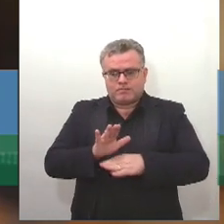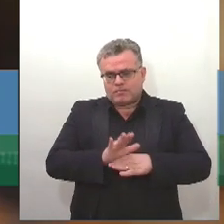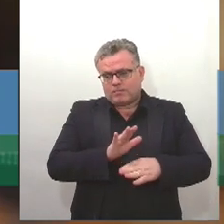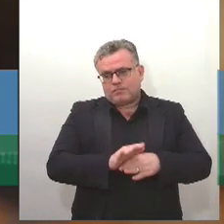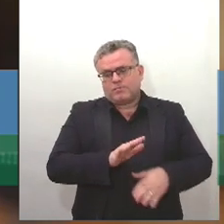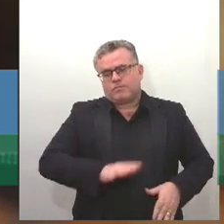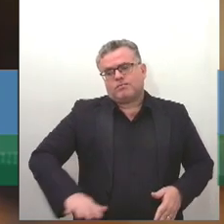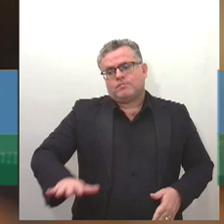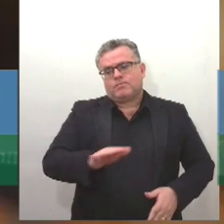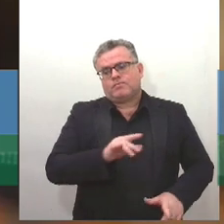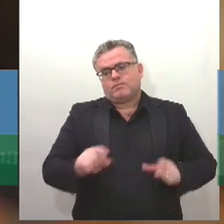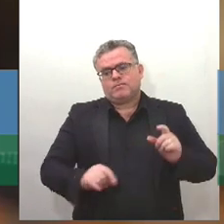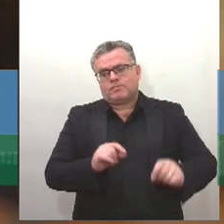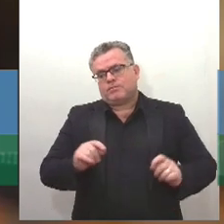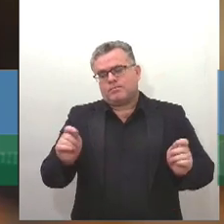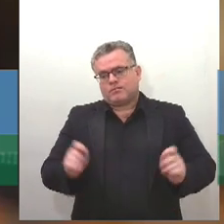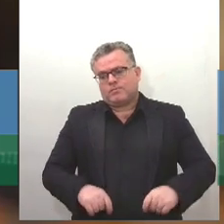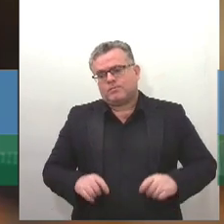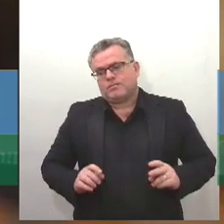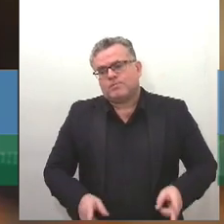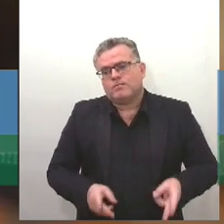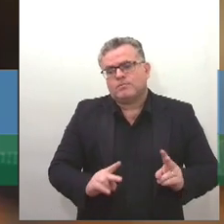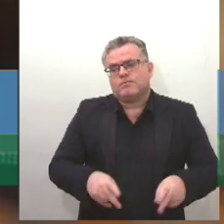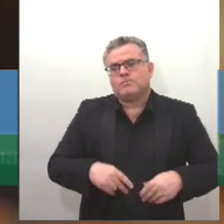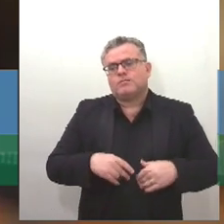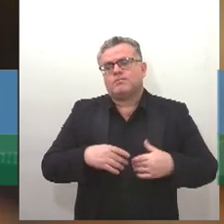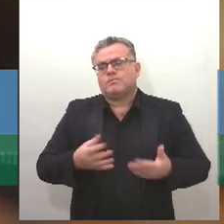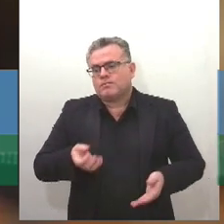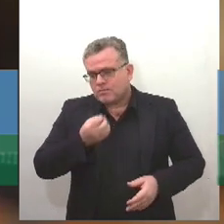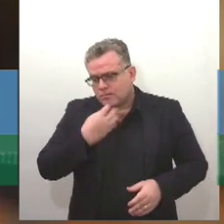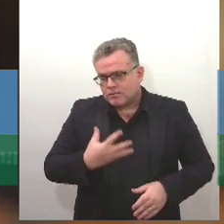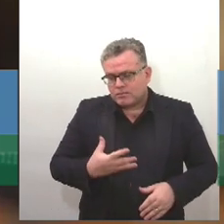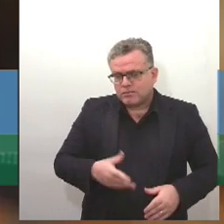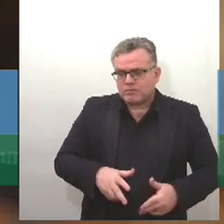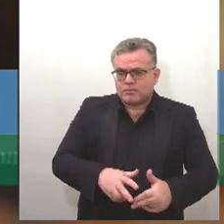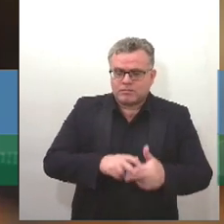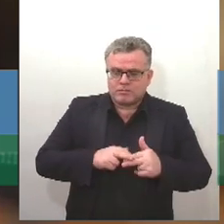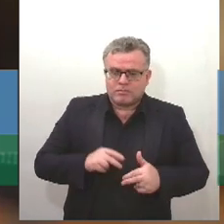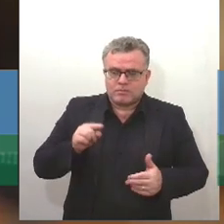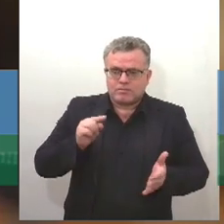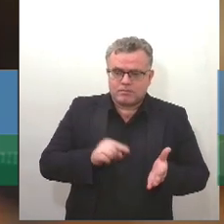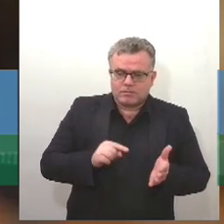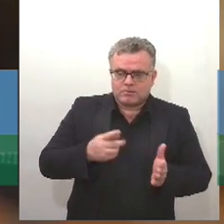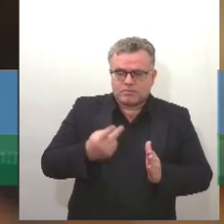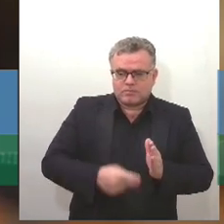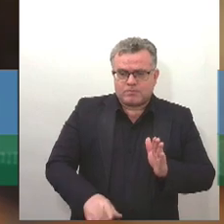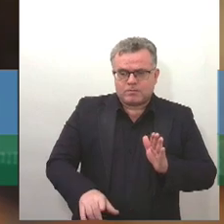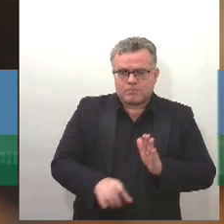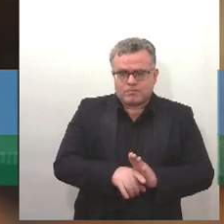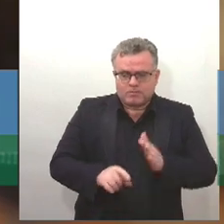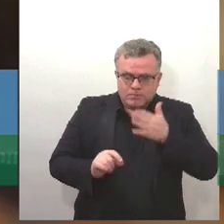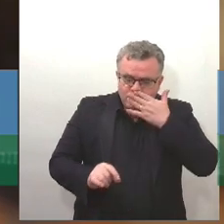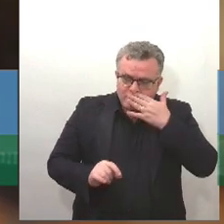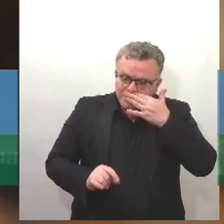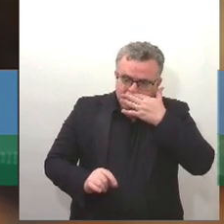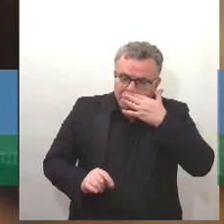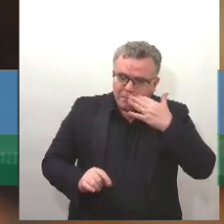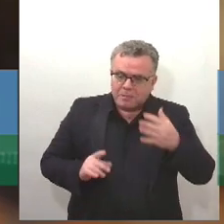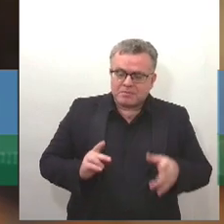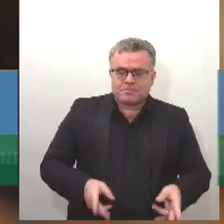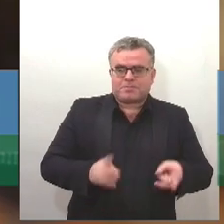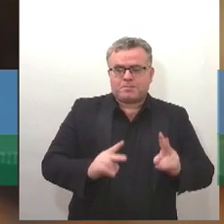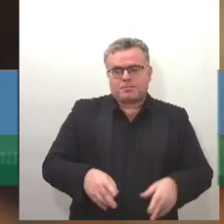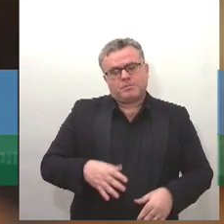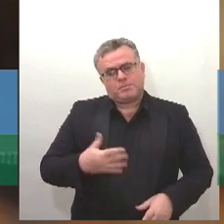intenções são todas muito boas e este projeto que começou com a chamada PEC 45 e tá